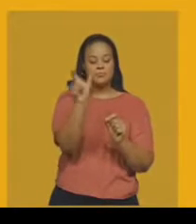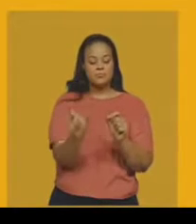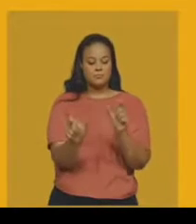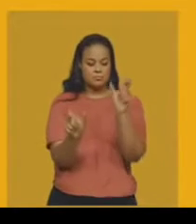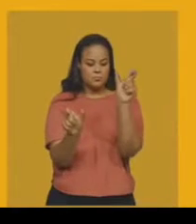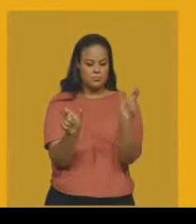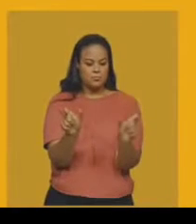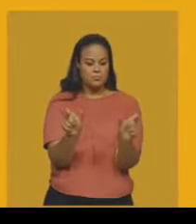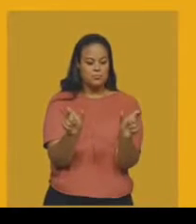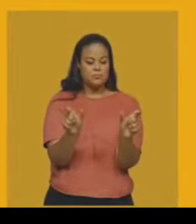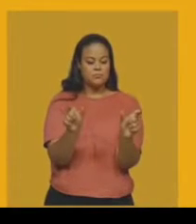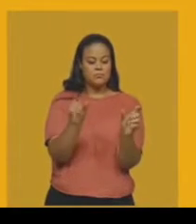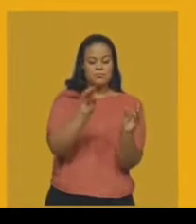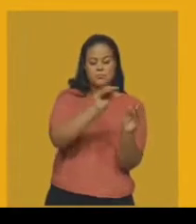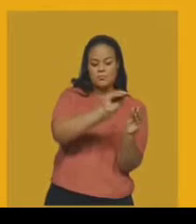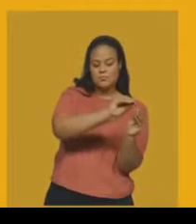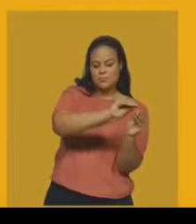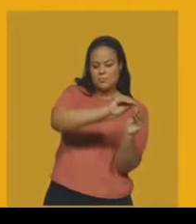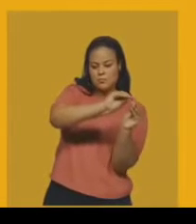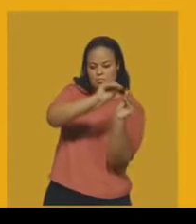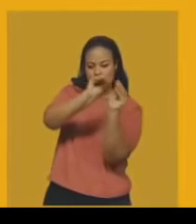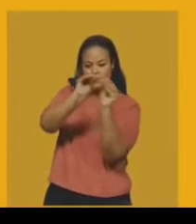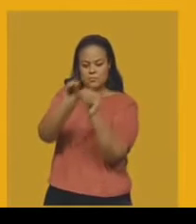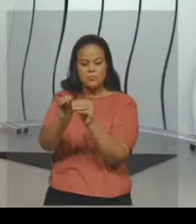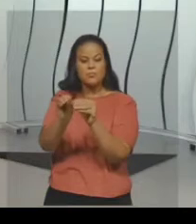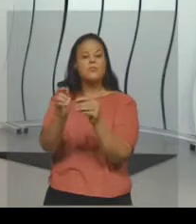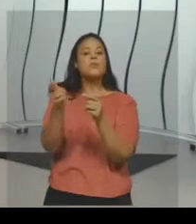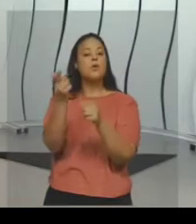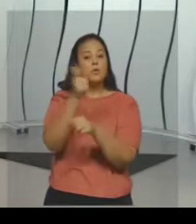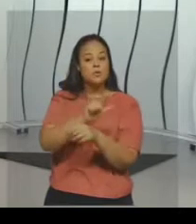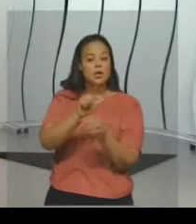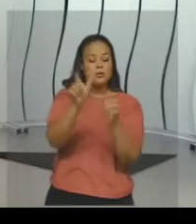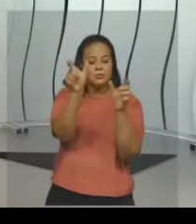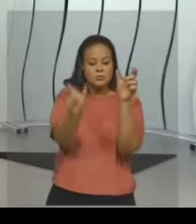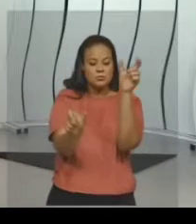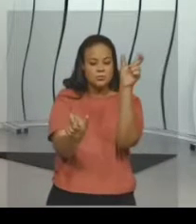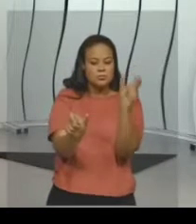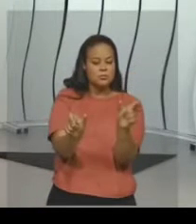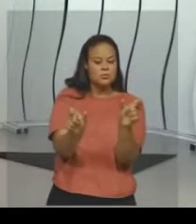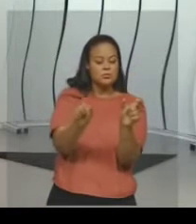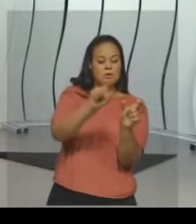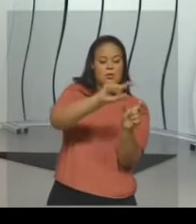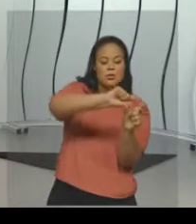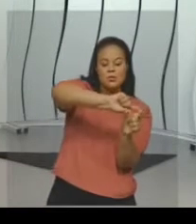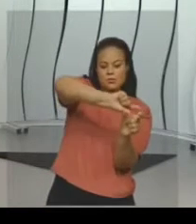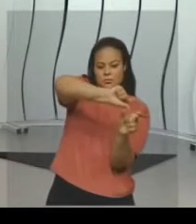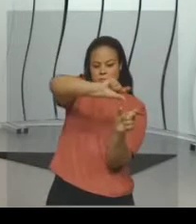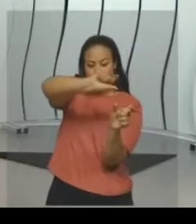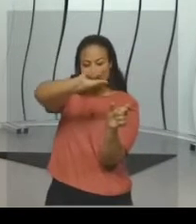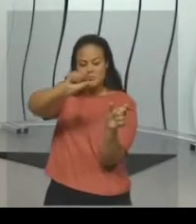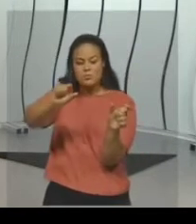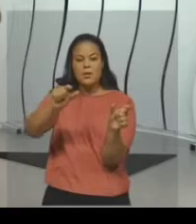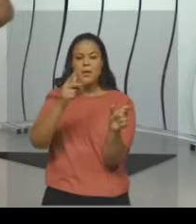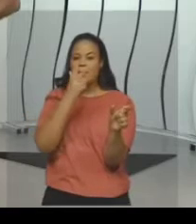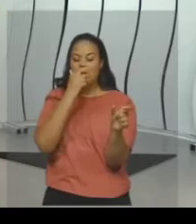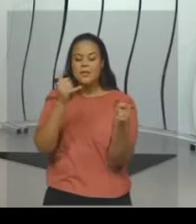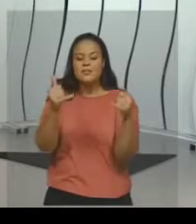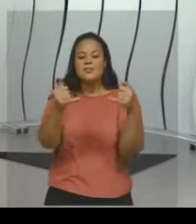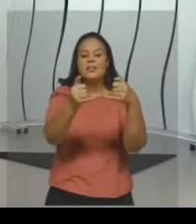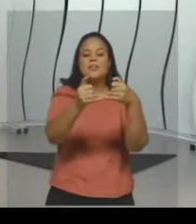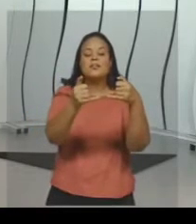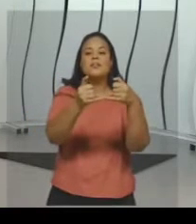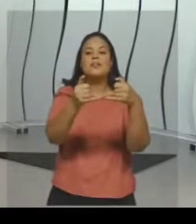um plasmídio possa ser transferido para outra. Então a gente chama isso de conjugação. É como se houvesse uma ponte entre duas bactérias